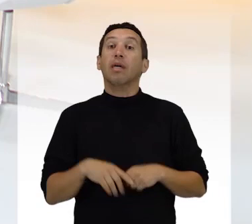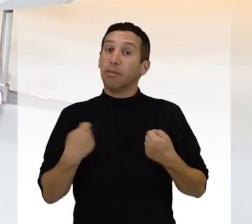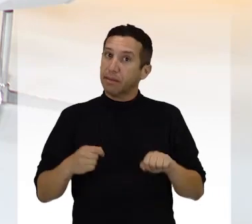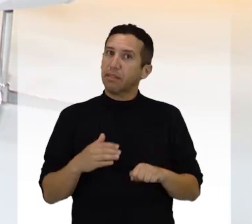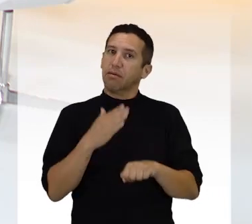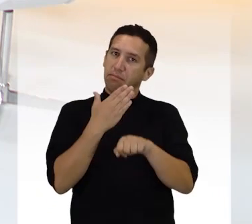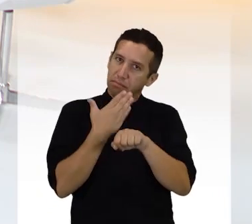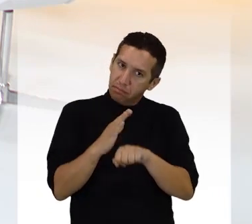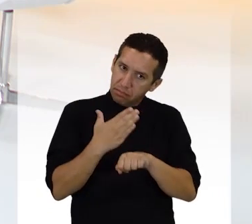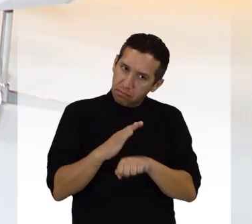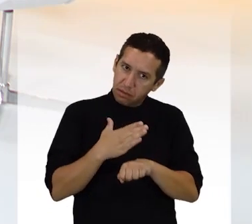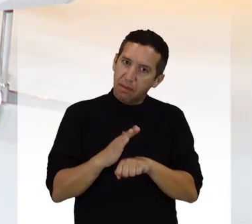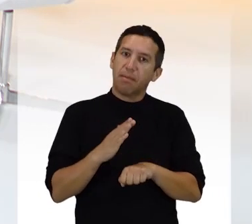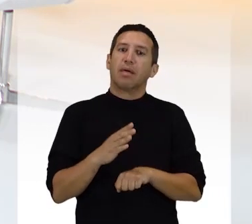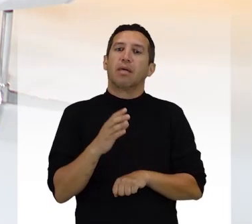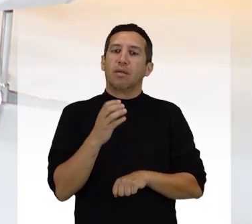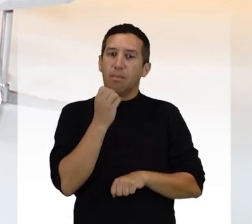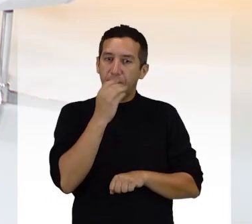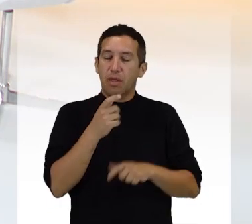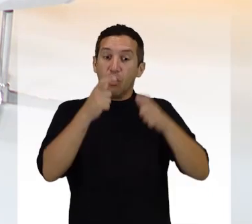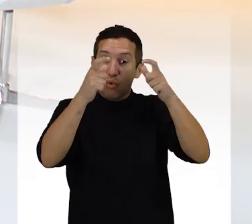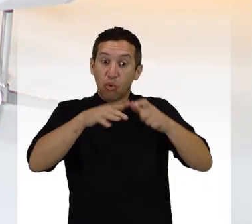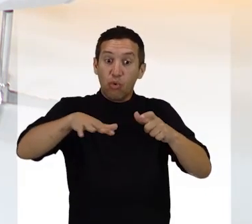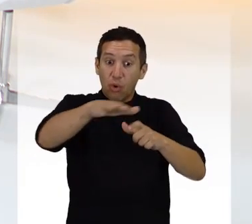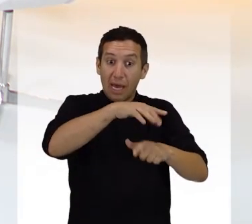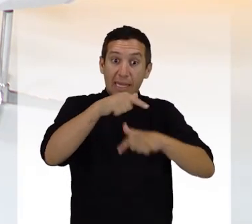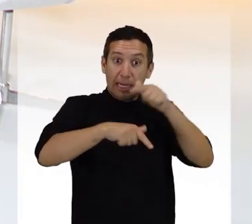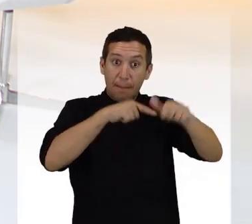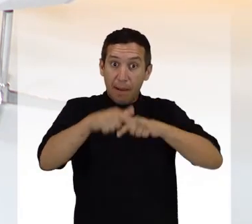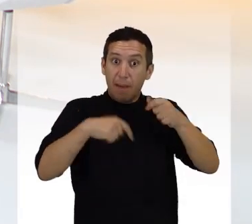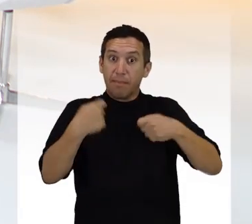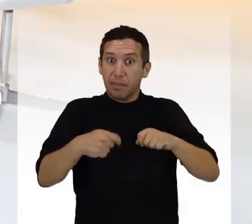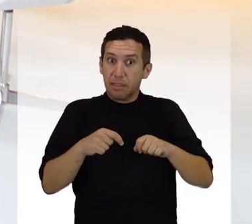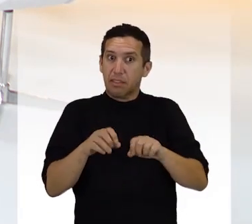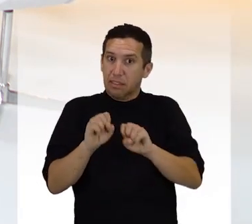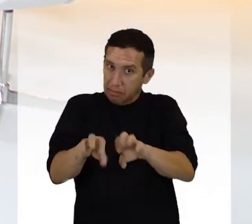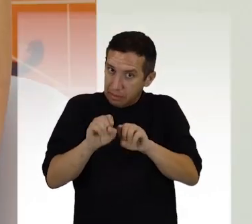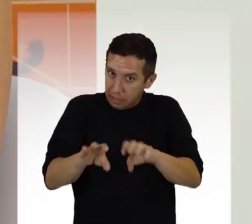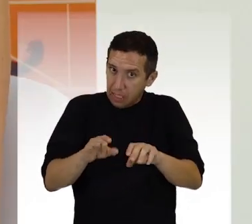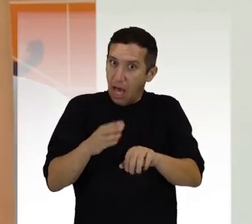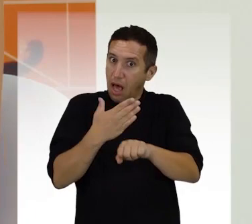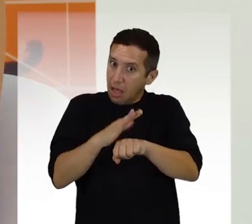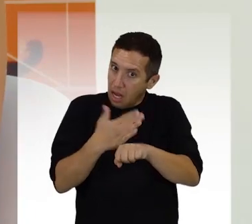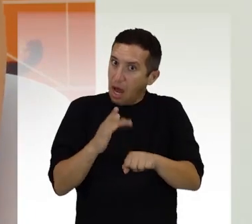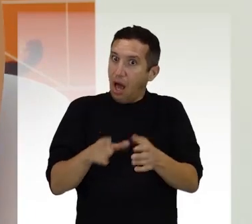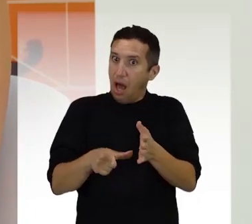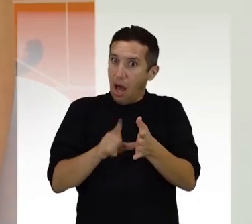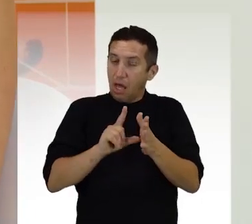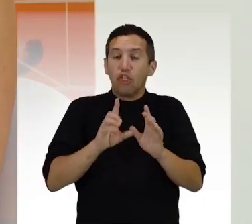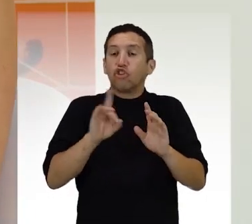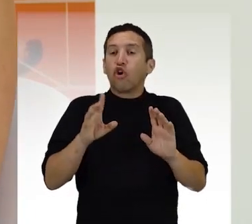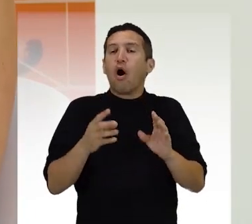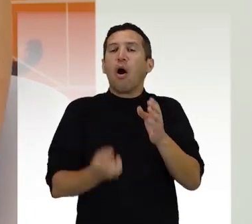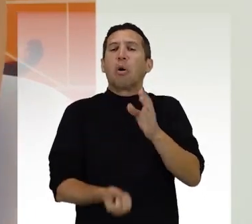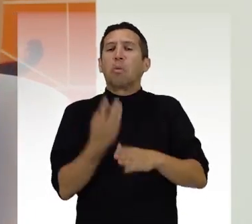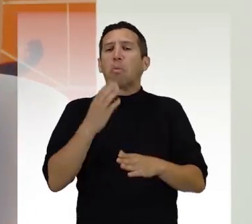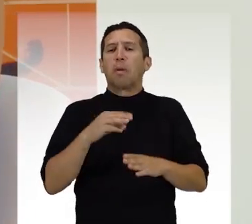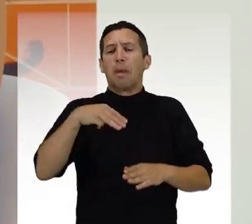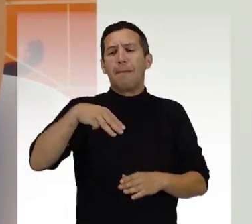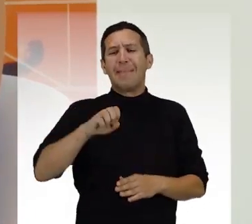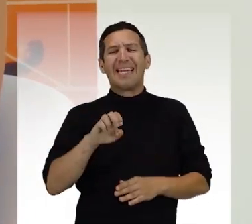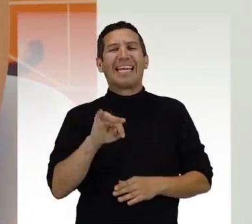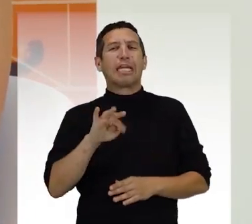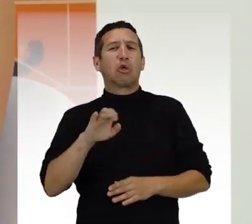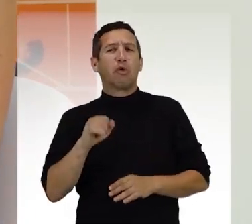lidando com pessoas que precisam de treinamento específico para estar num ambiente de trabalho que é muito específico. Então,